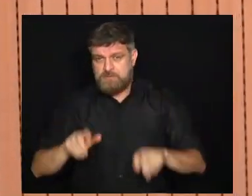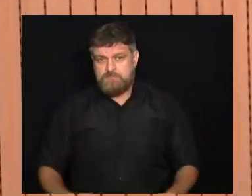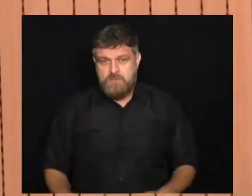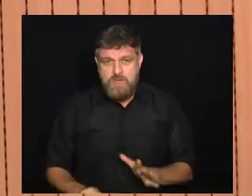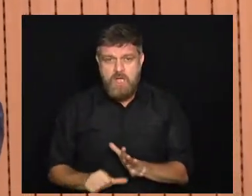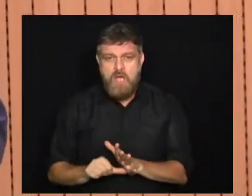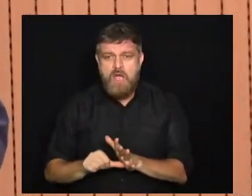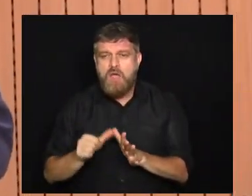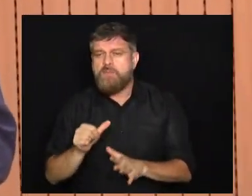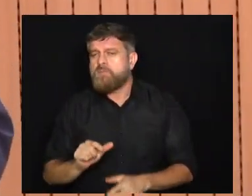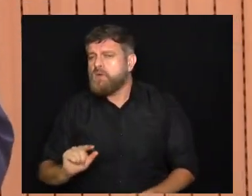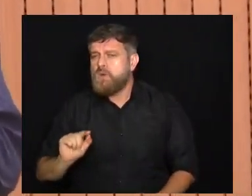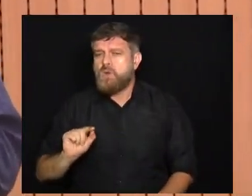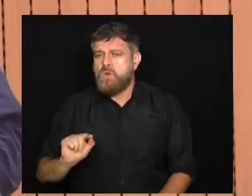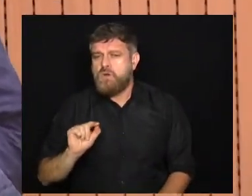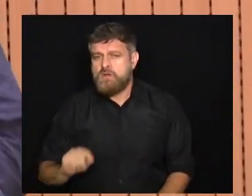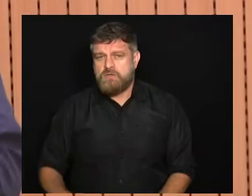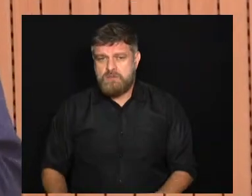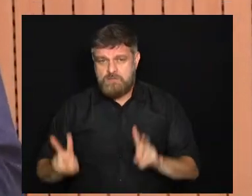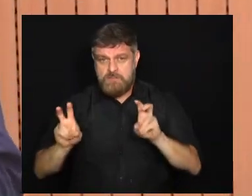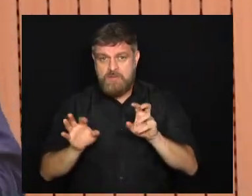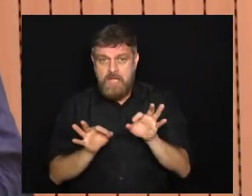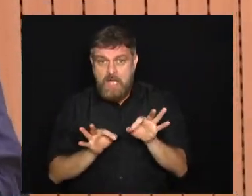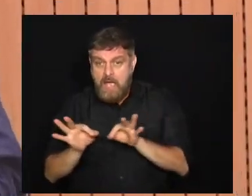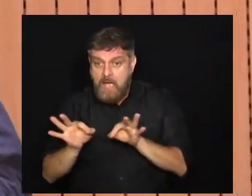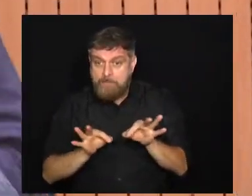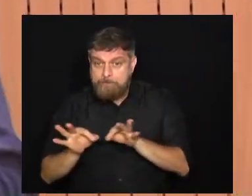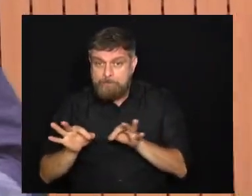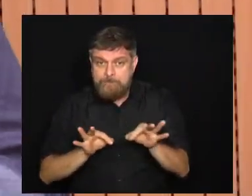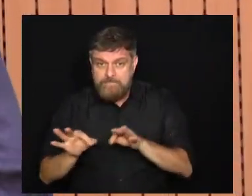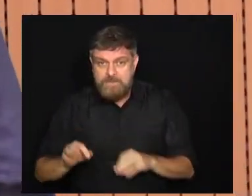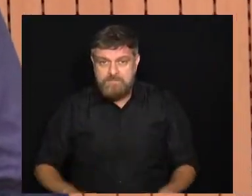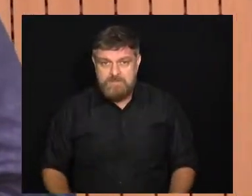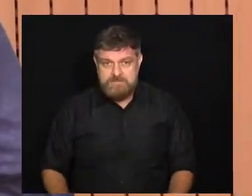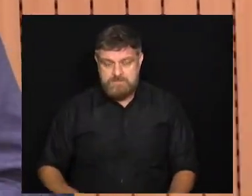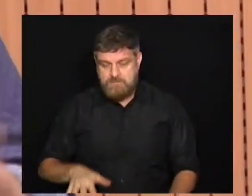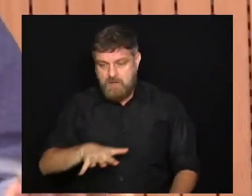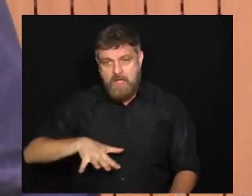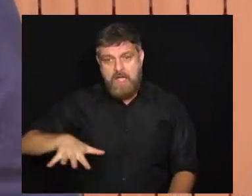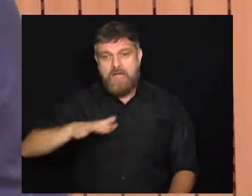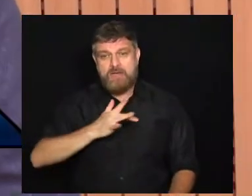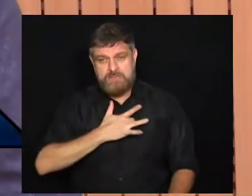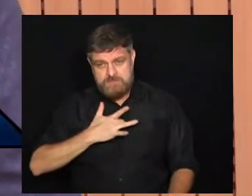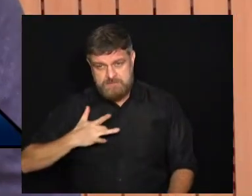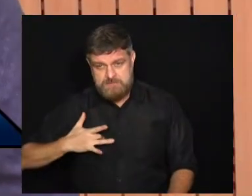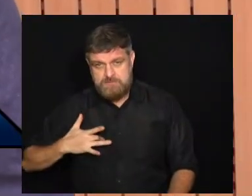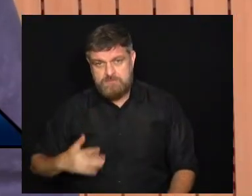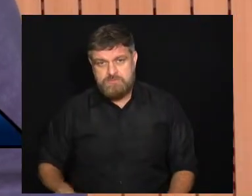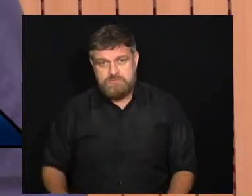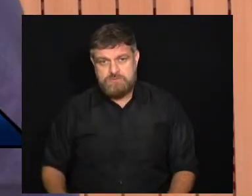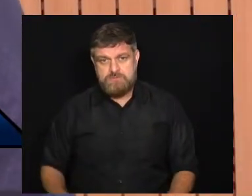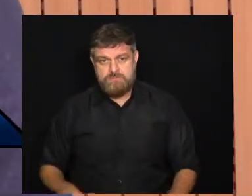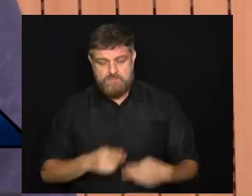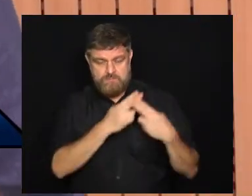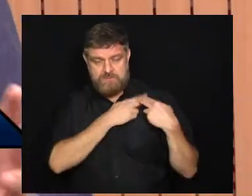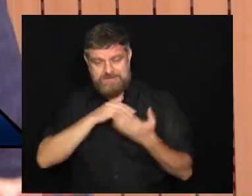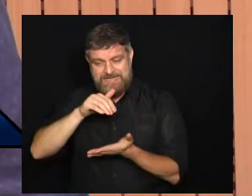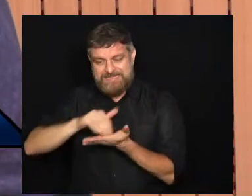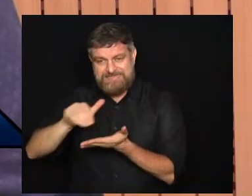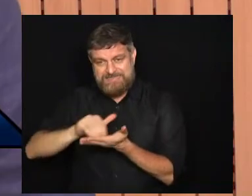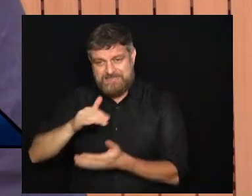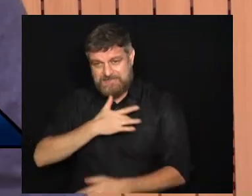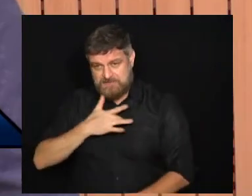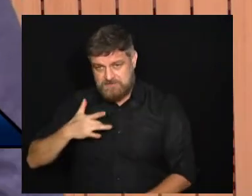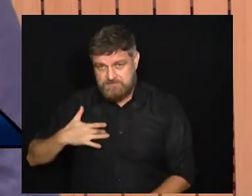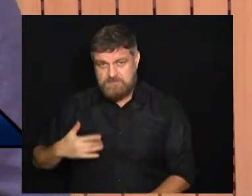primeiro foi a questão da preparação das 2 redes que nós temos, né? A rede gerida pela Secretaria Municipal de Saúde e a